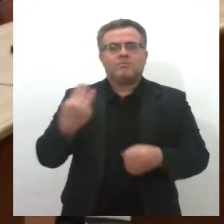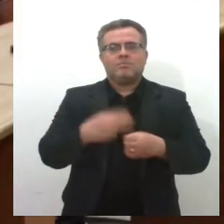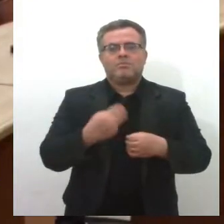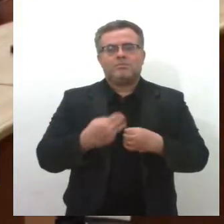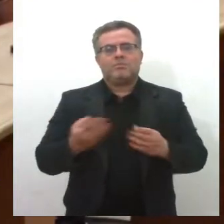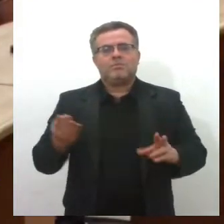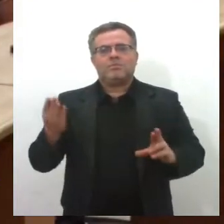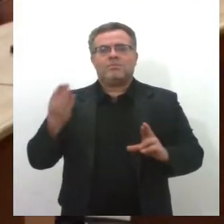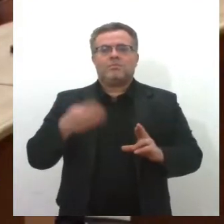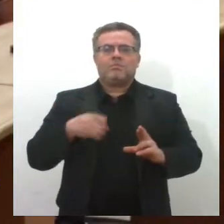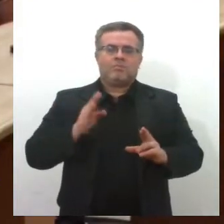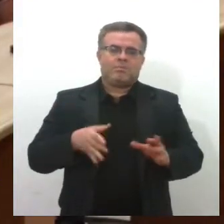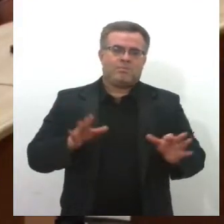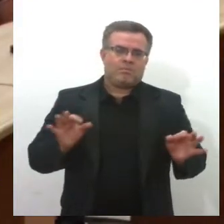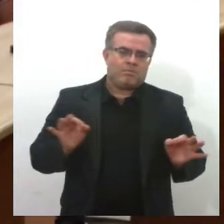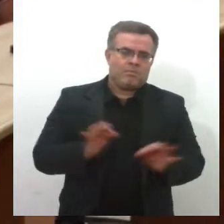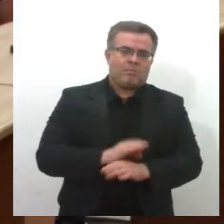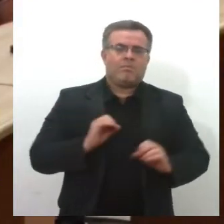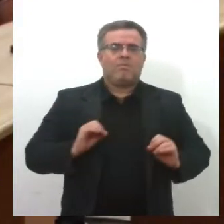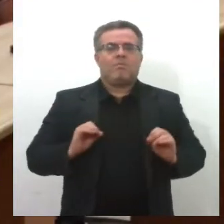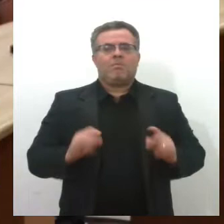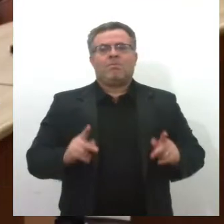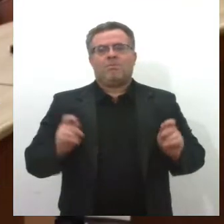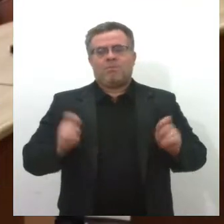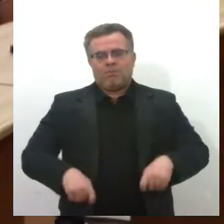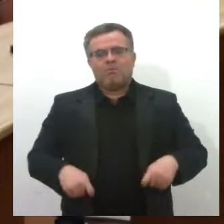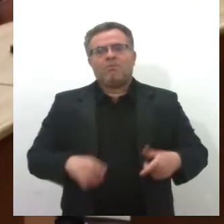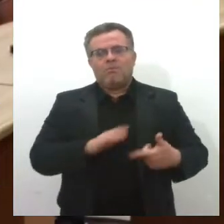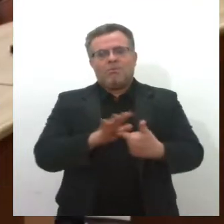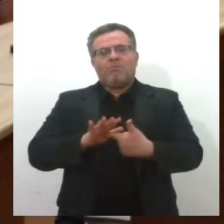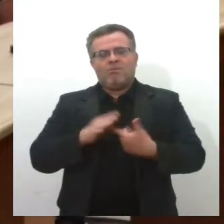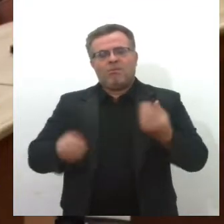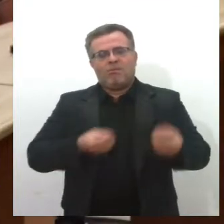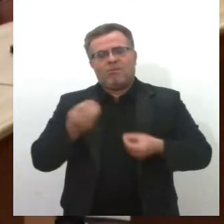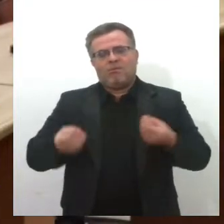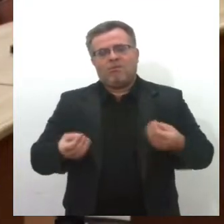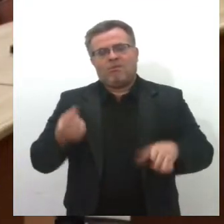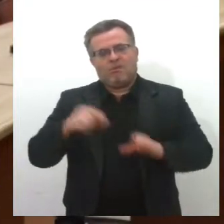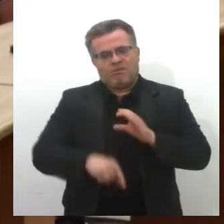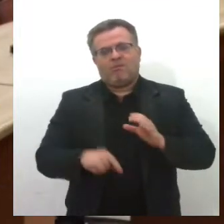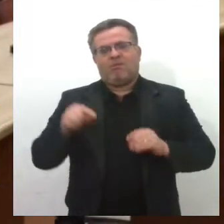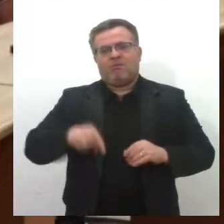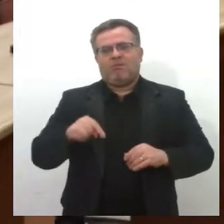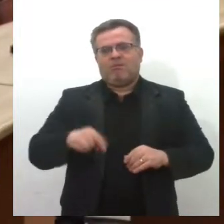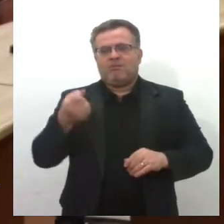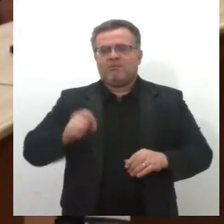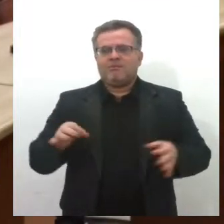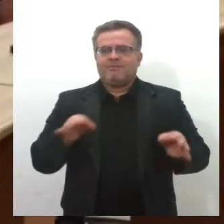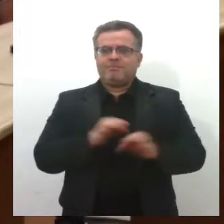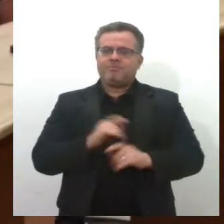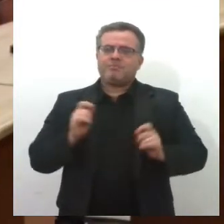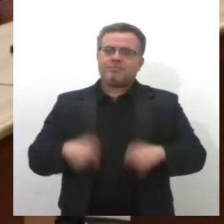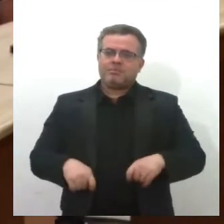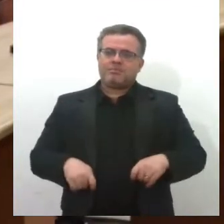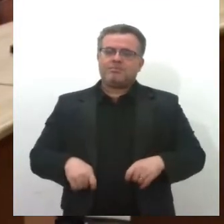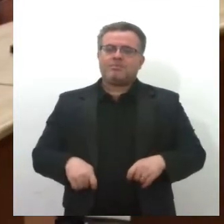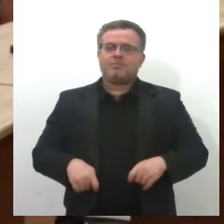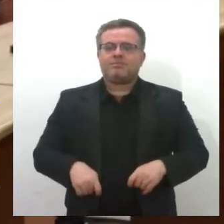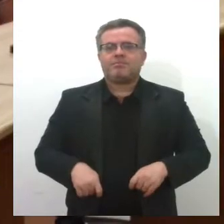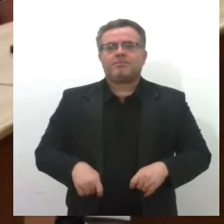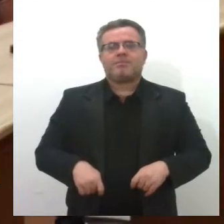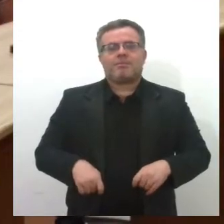referência especializado, eles já podem estar se organizando, o próprio Ministério já fazendo investimento